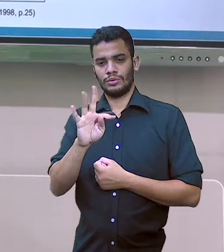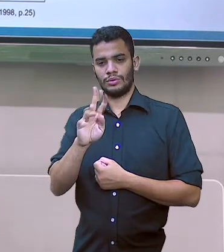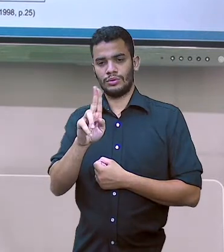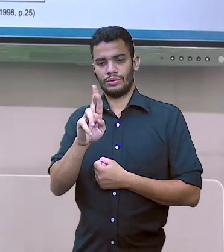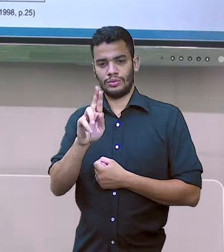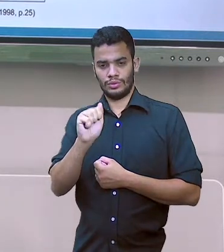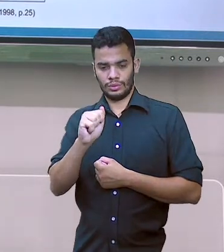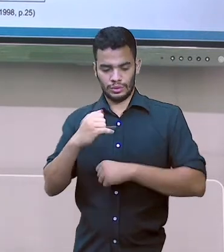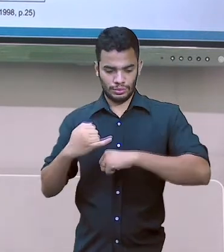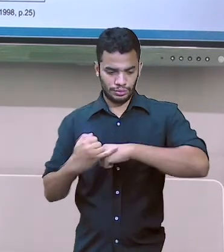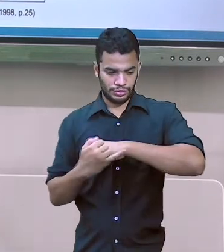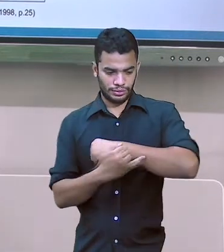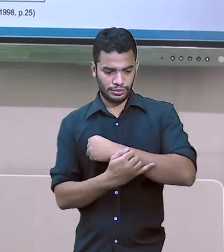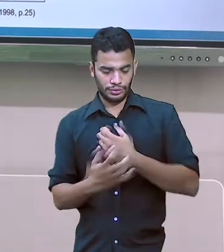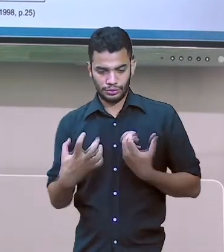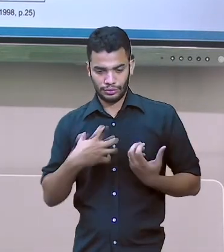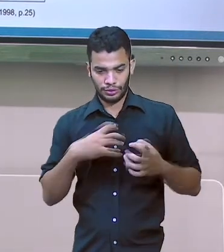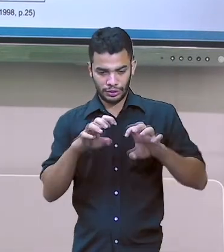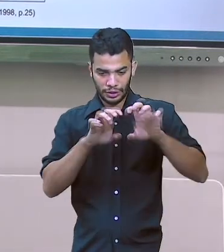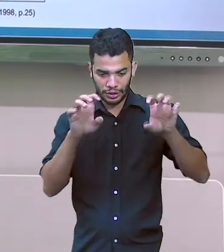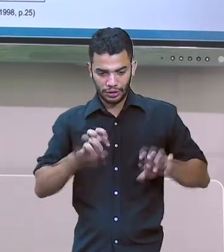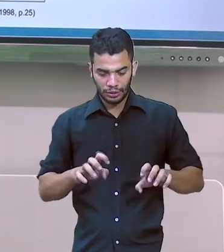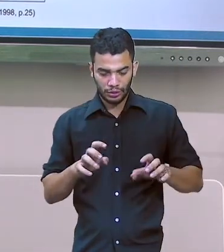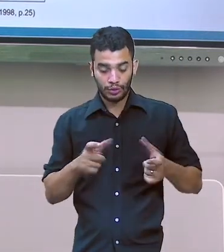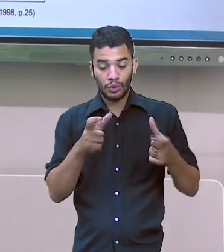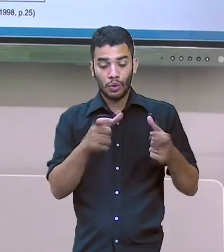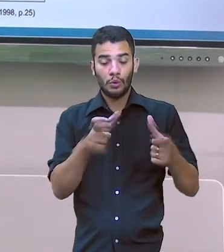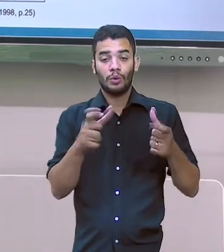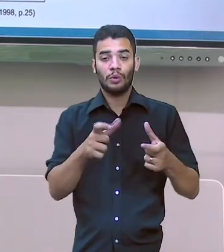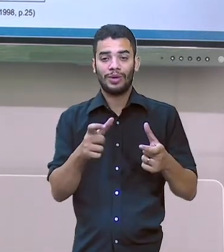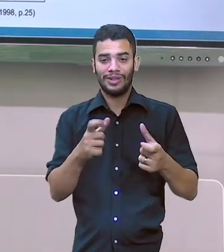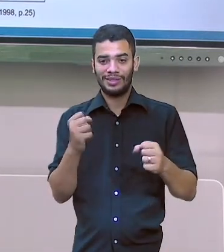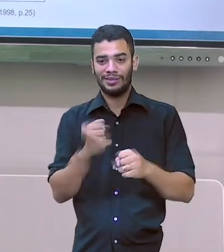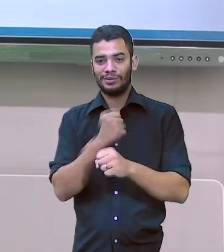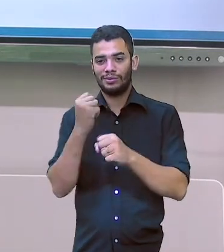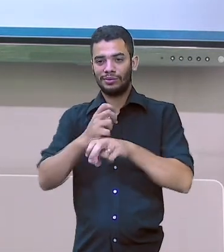era o centro produtor do café.